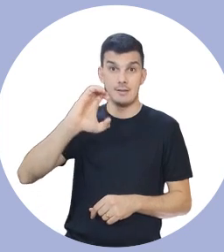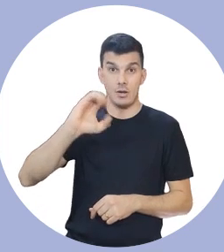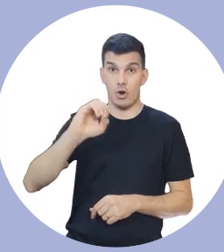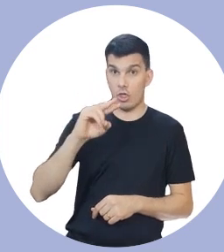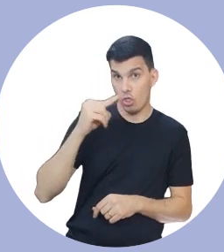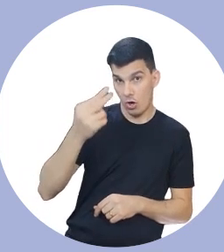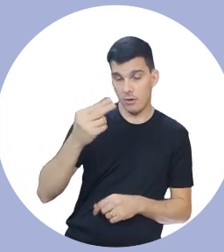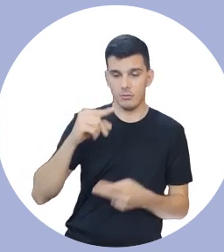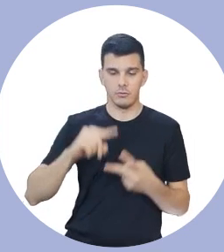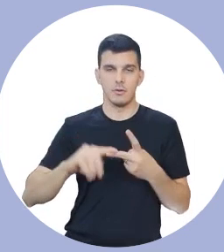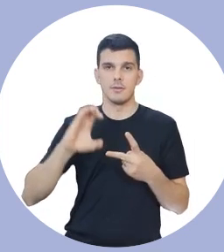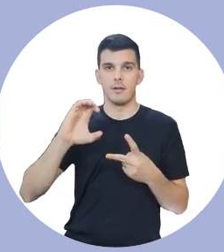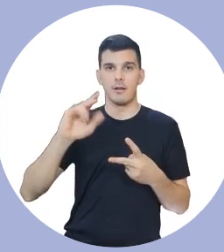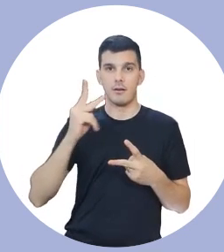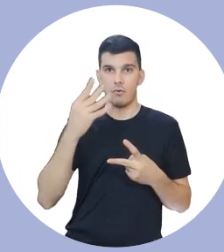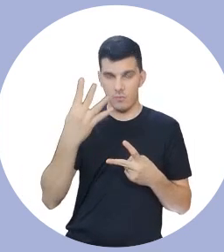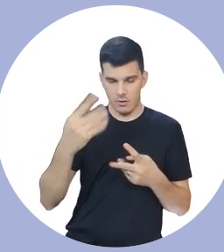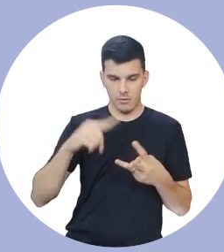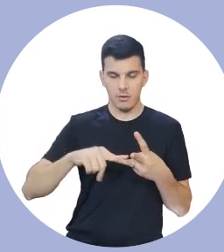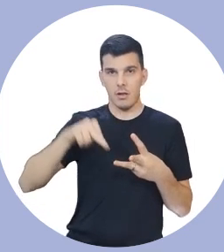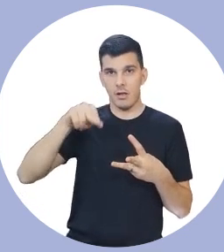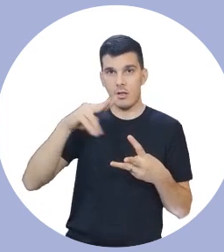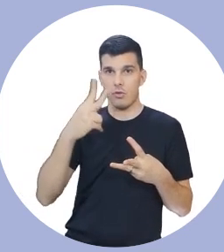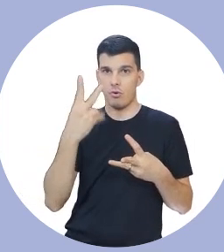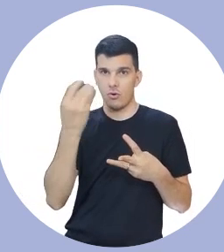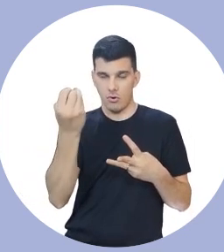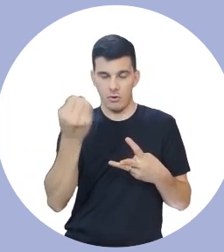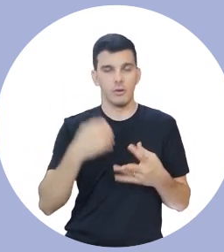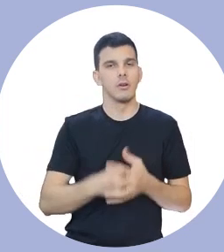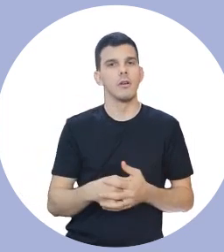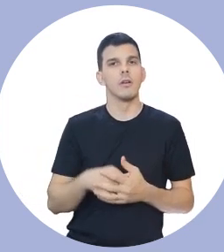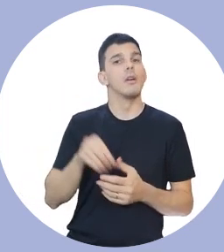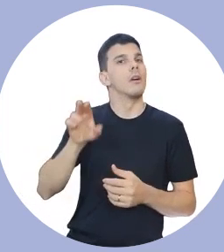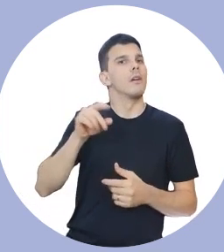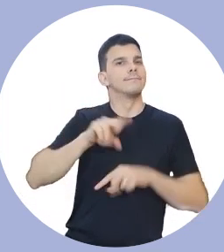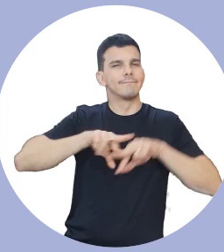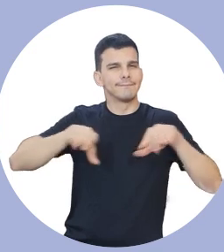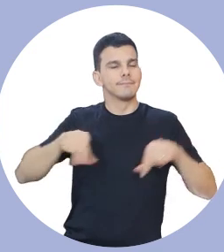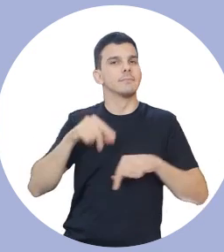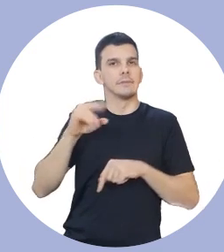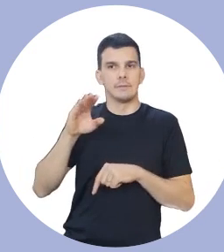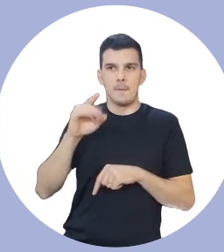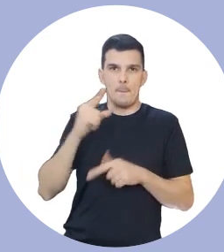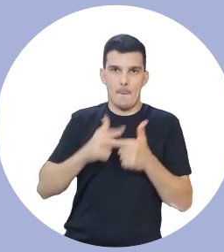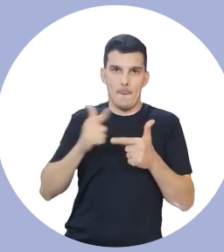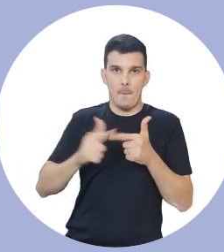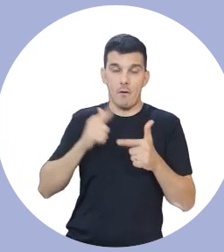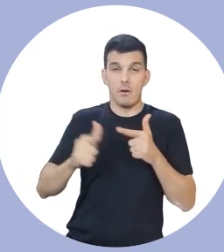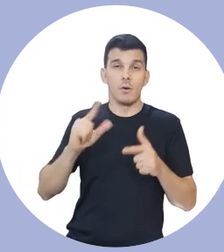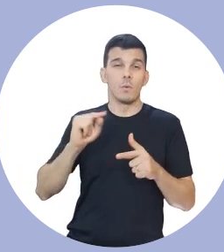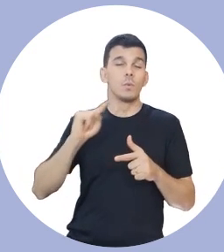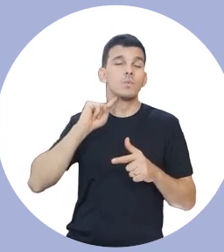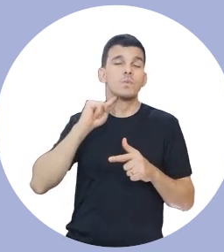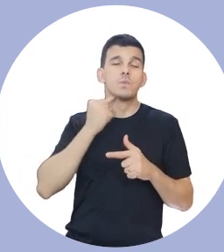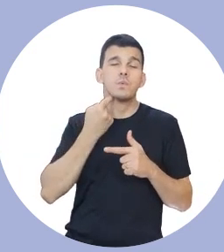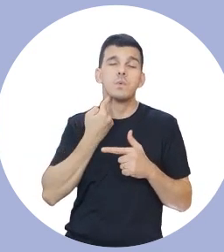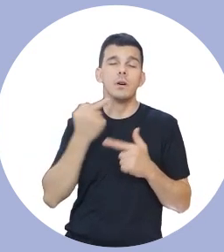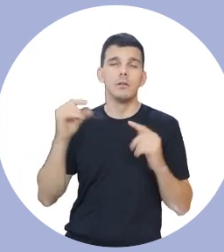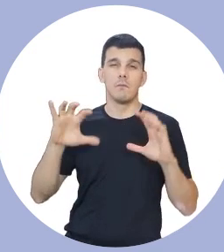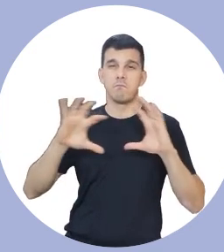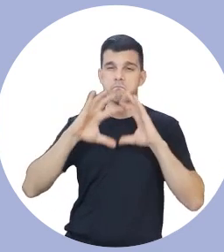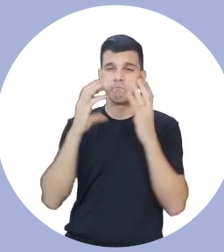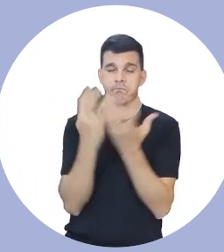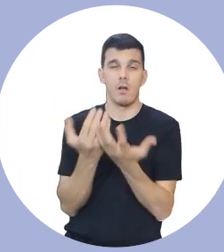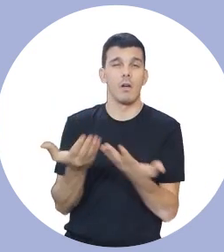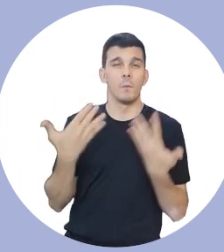como CO2, CH4 e N2O na atmosfera é um dos fatores responsáveis pelo agravamento do efeito